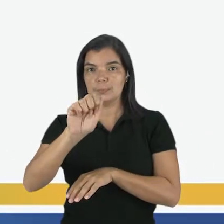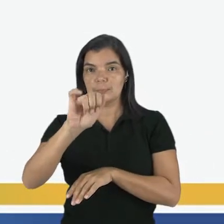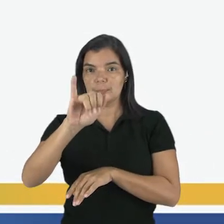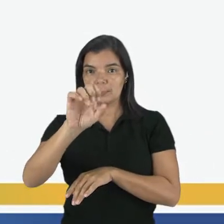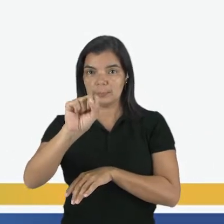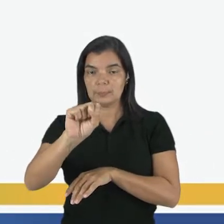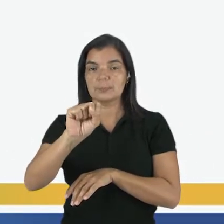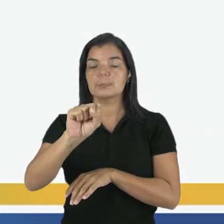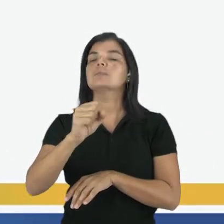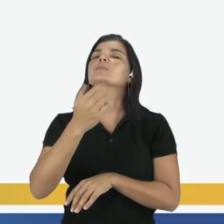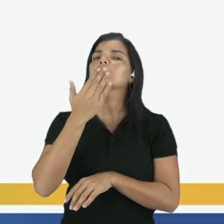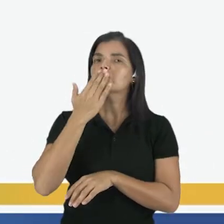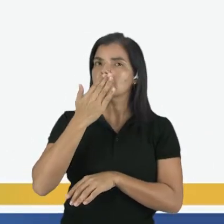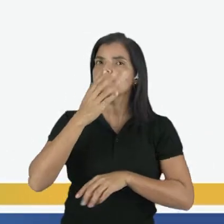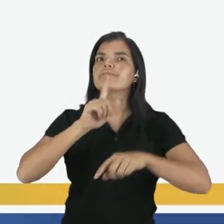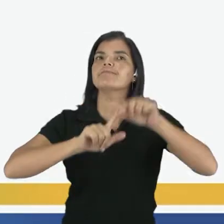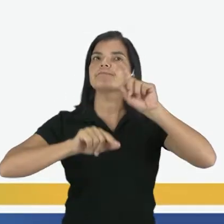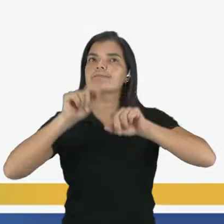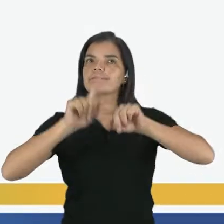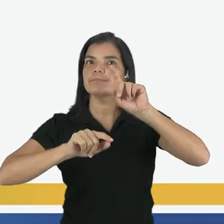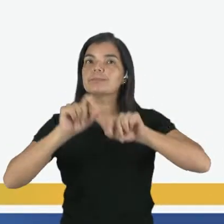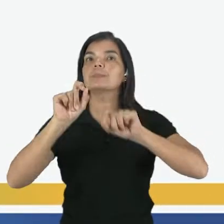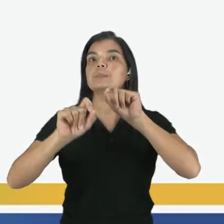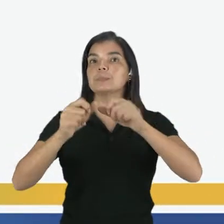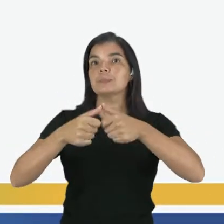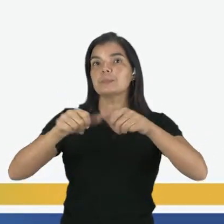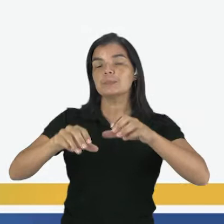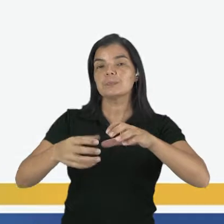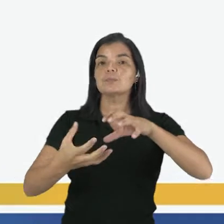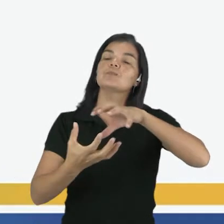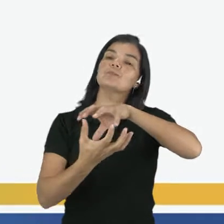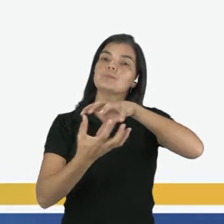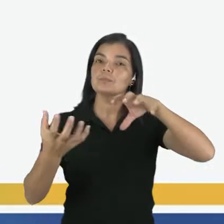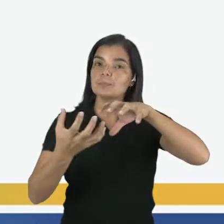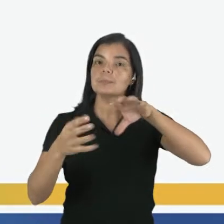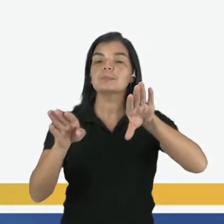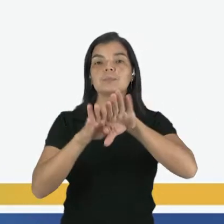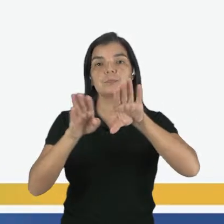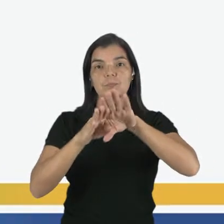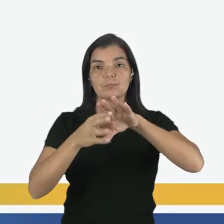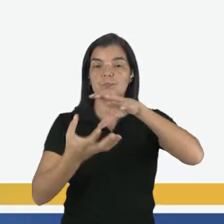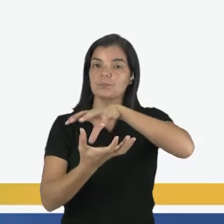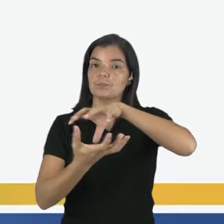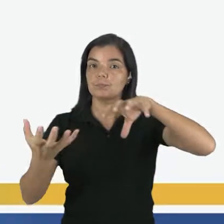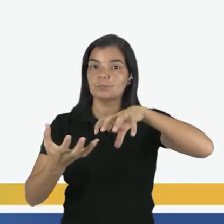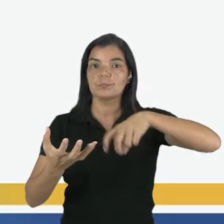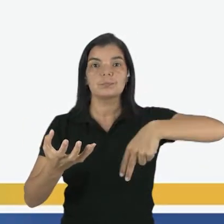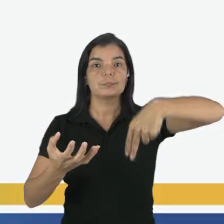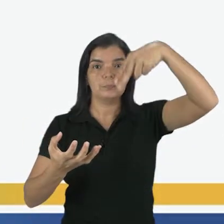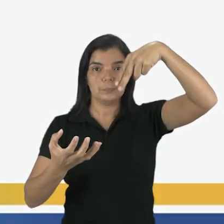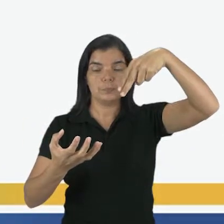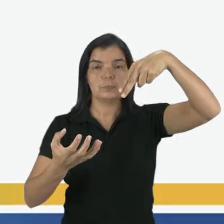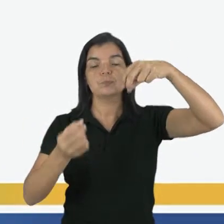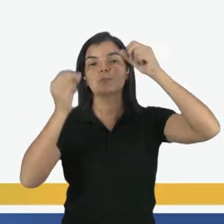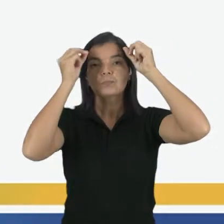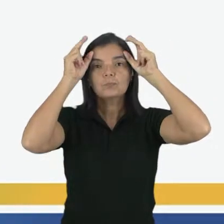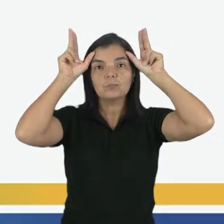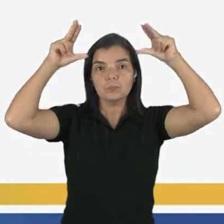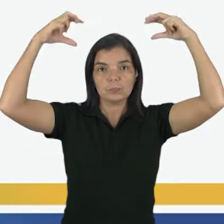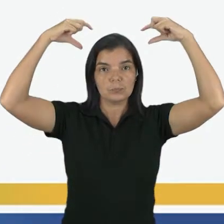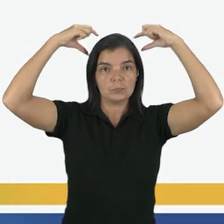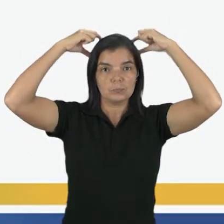de constelação boreais. São as constelações que ficam no hemisfério celeste norte, como a Ursa Maior,